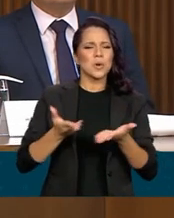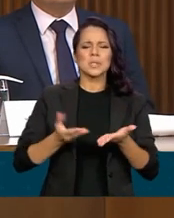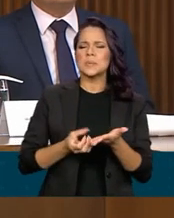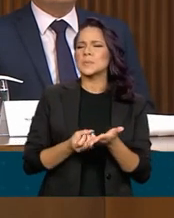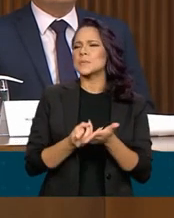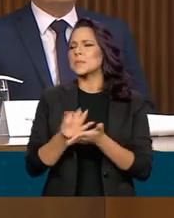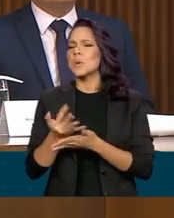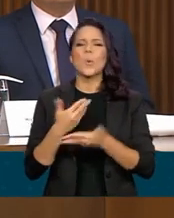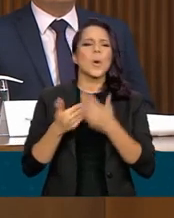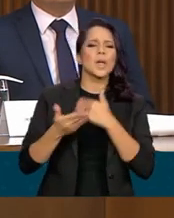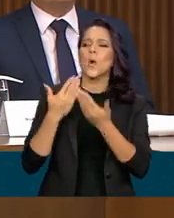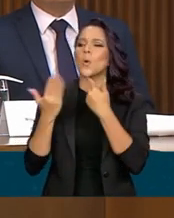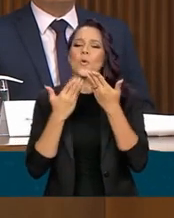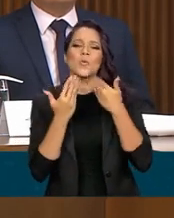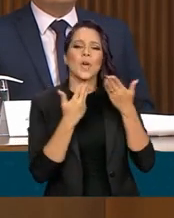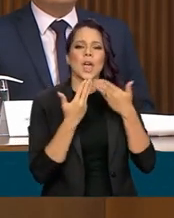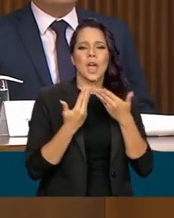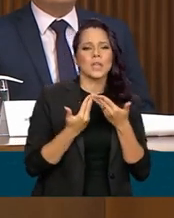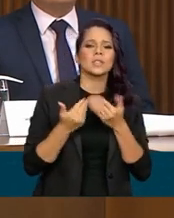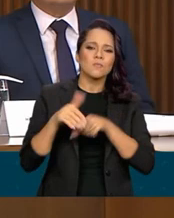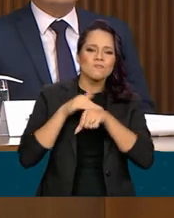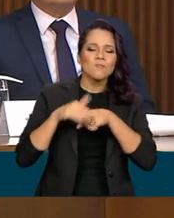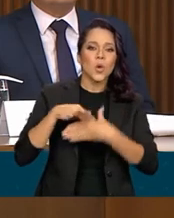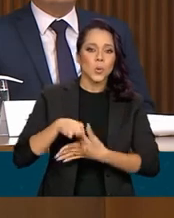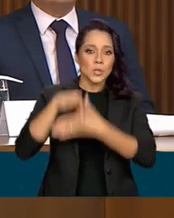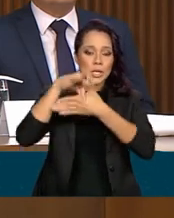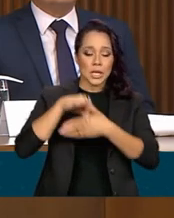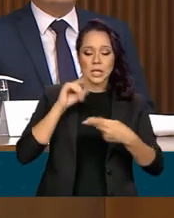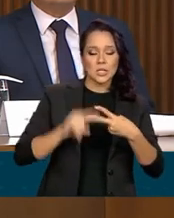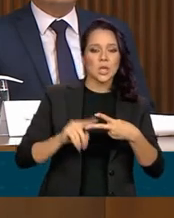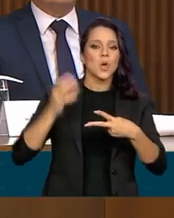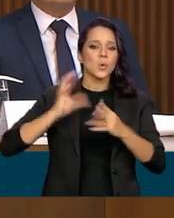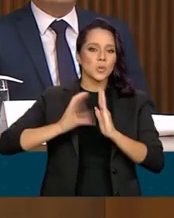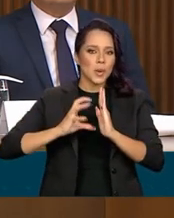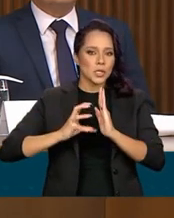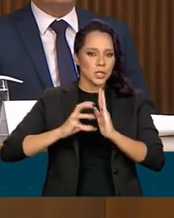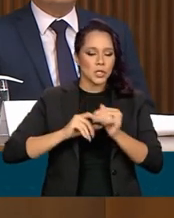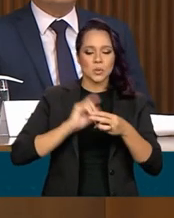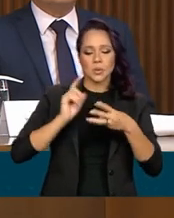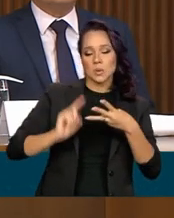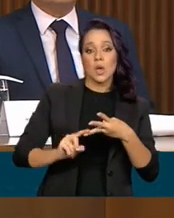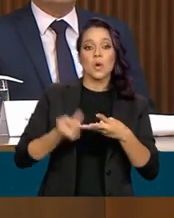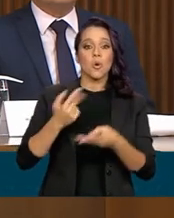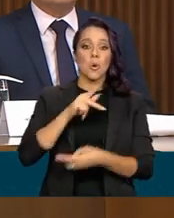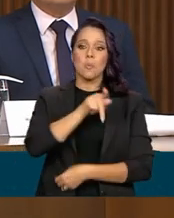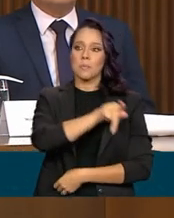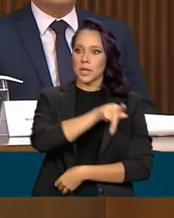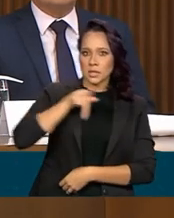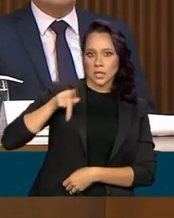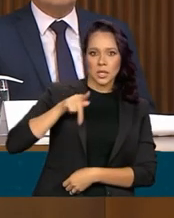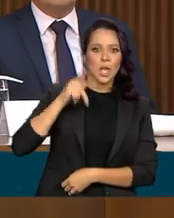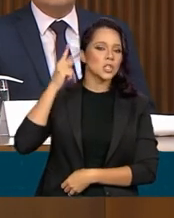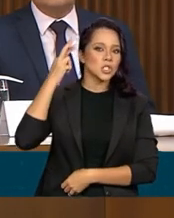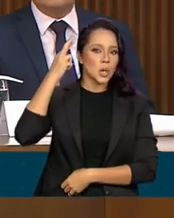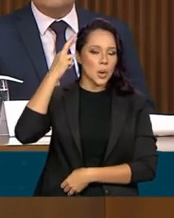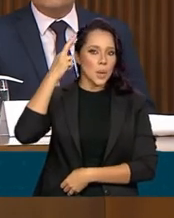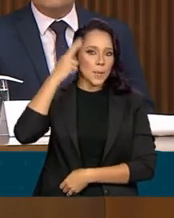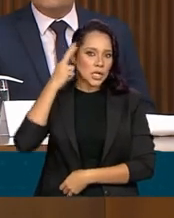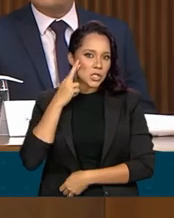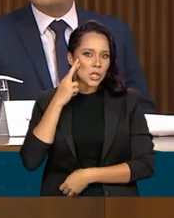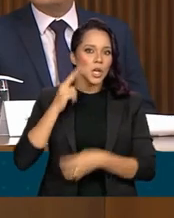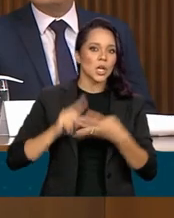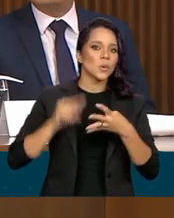tantas quantas conversas for necessário com as lideranças, com os partidos políticos, com o presidente Rodrigo Pacheco e com o